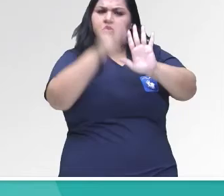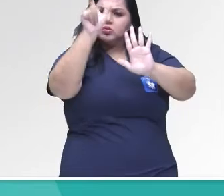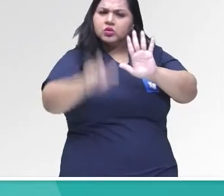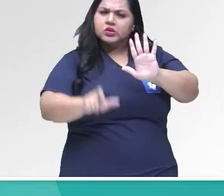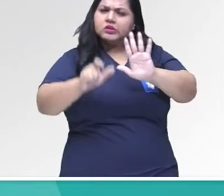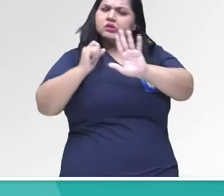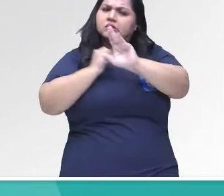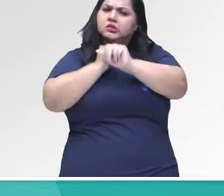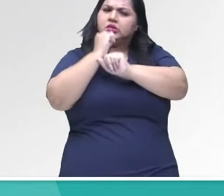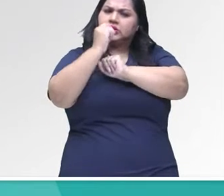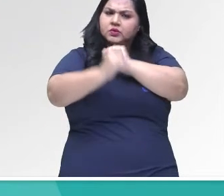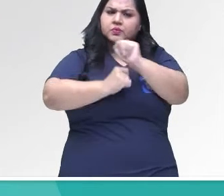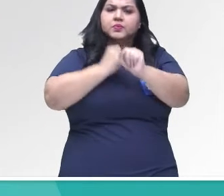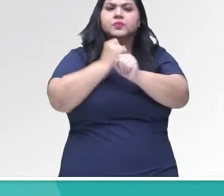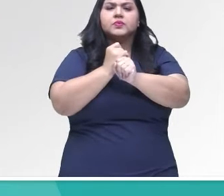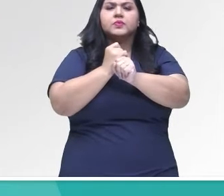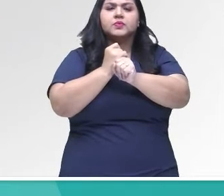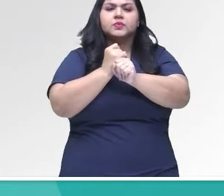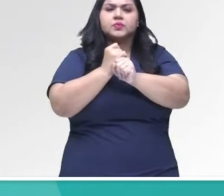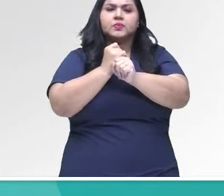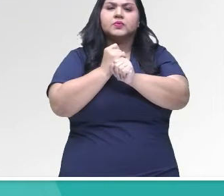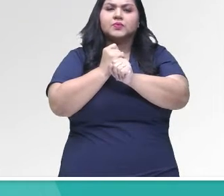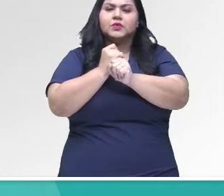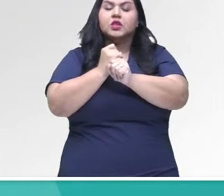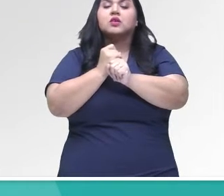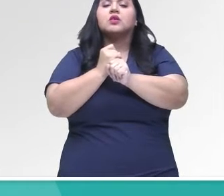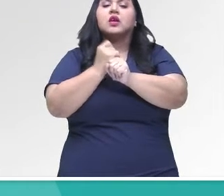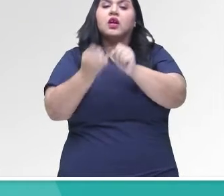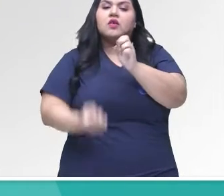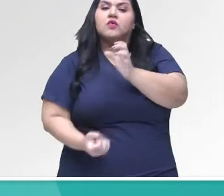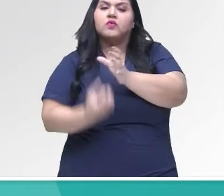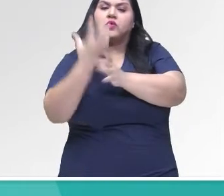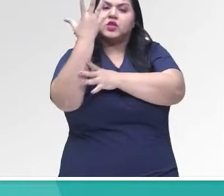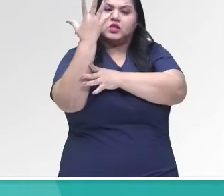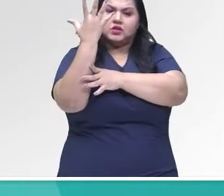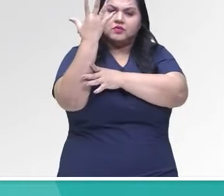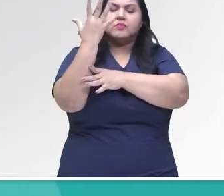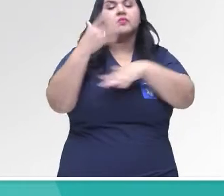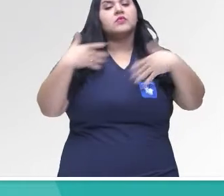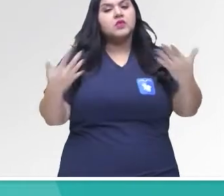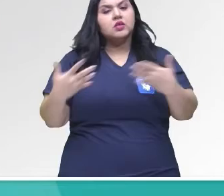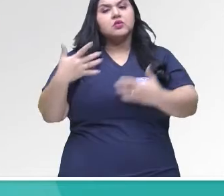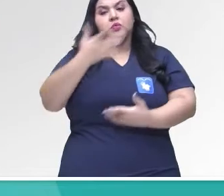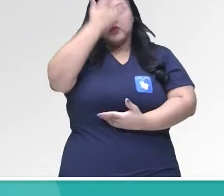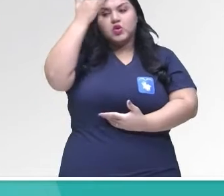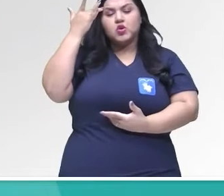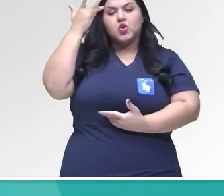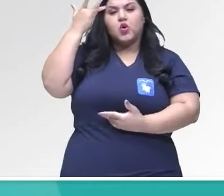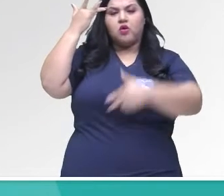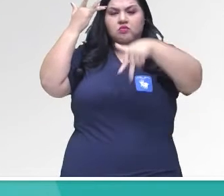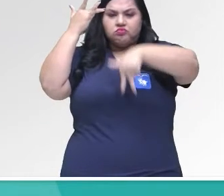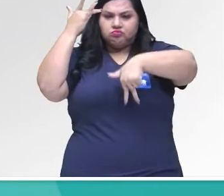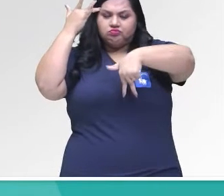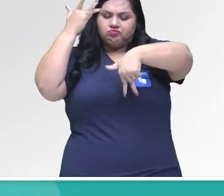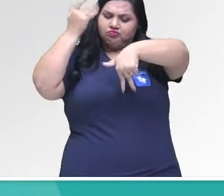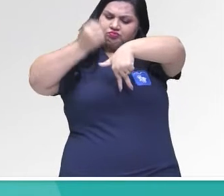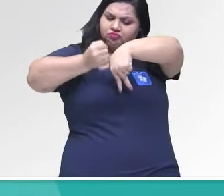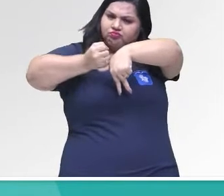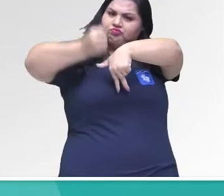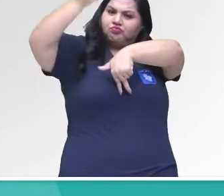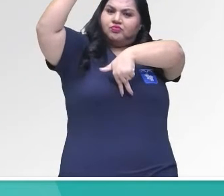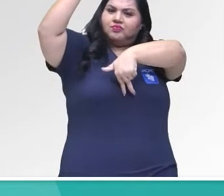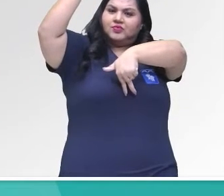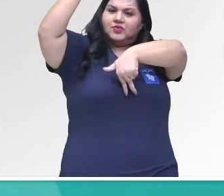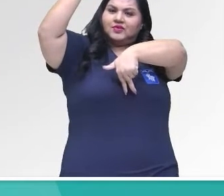ano, né? O ano que foi criado. Então, o porta-estandarte, será que existe alguma